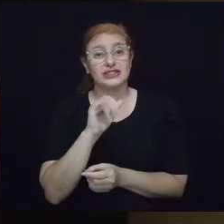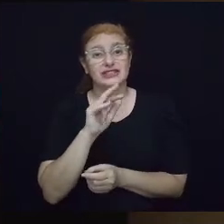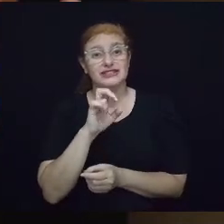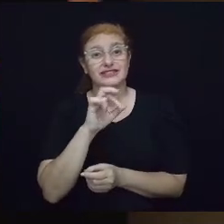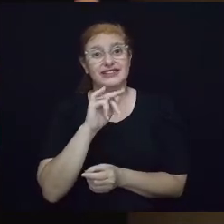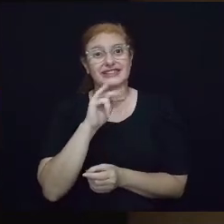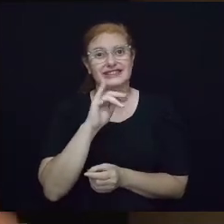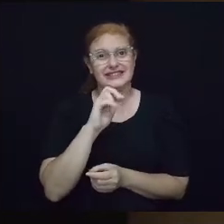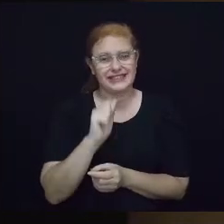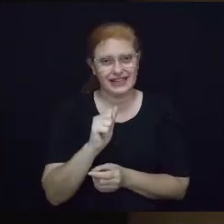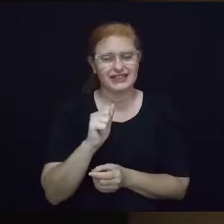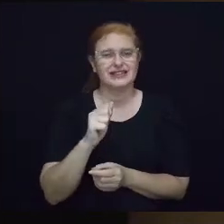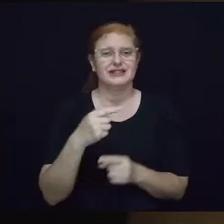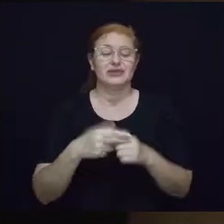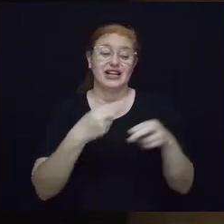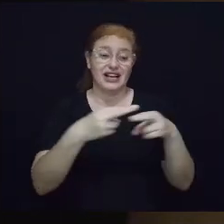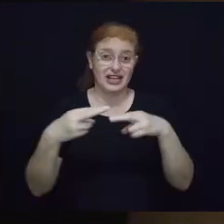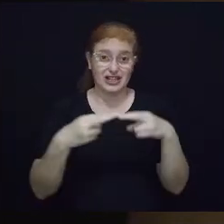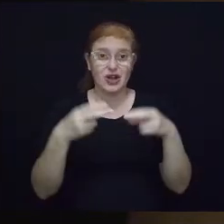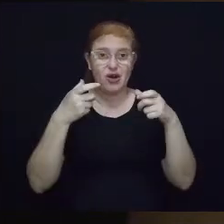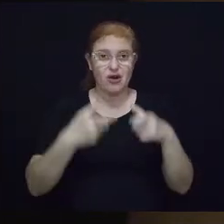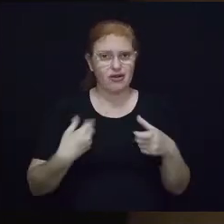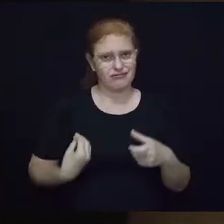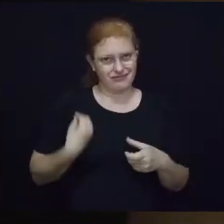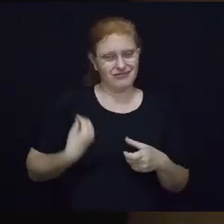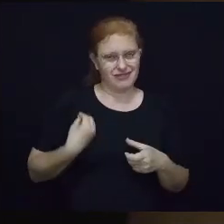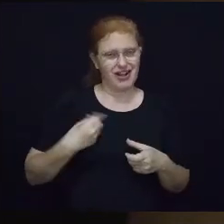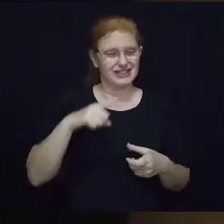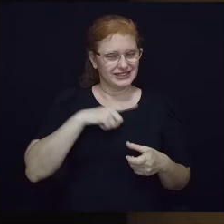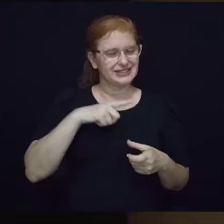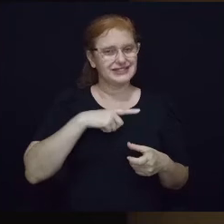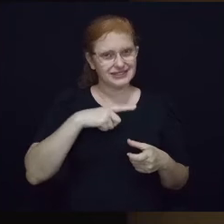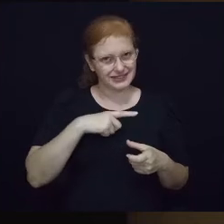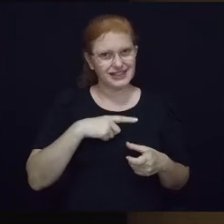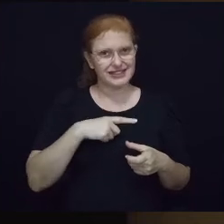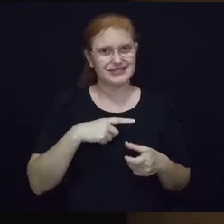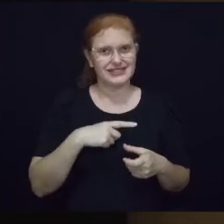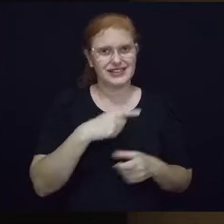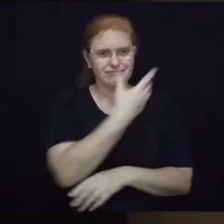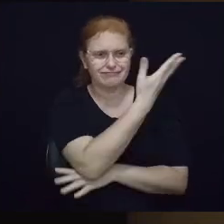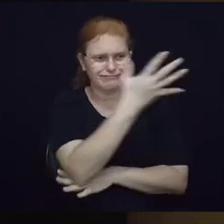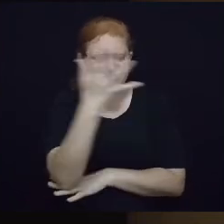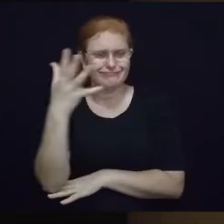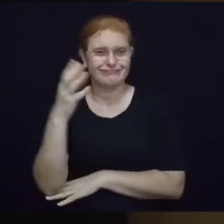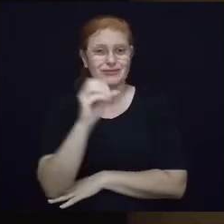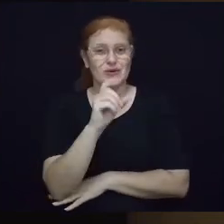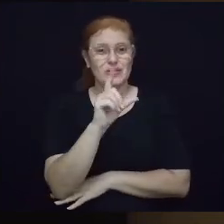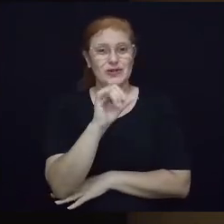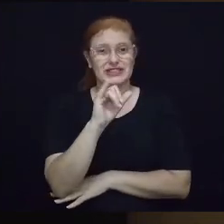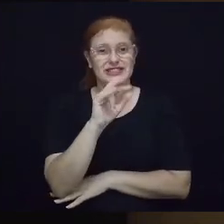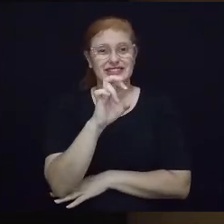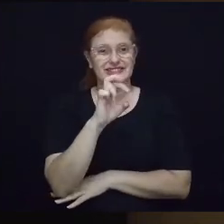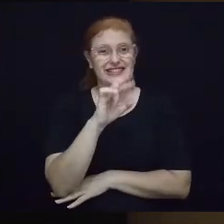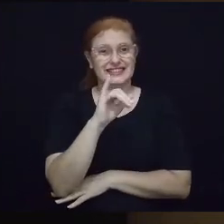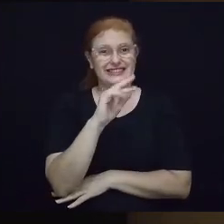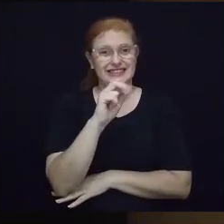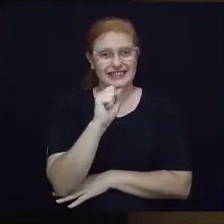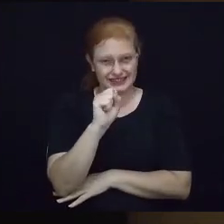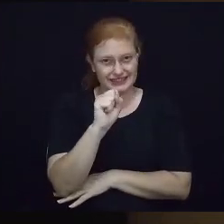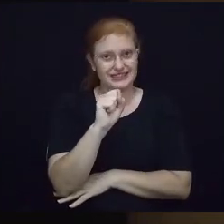que na região ali onde eu moro tem plantações de oliveiras e todo ano, acho